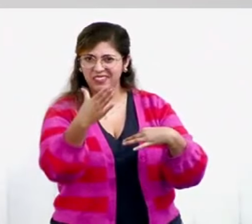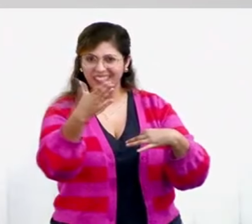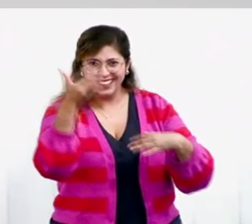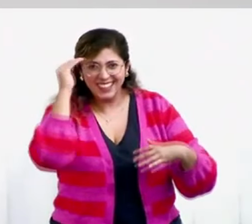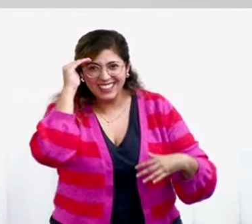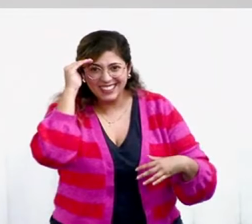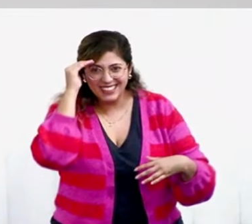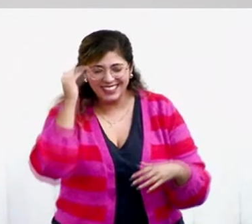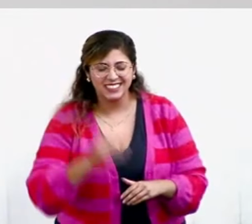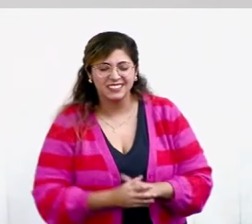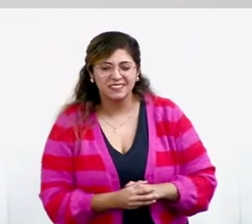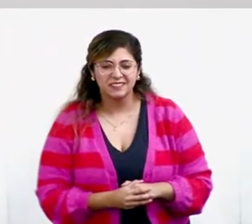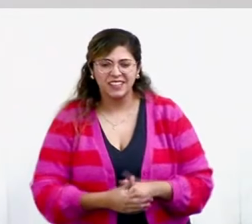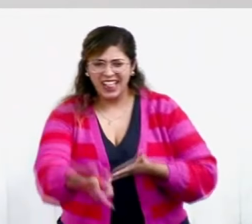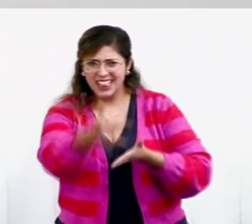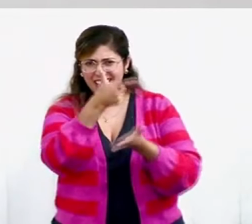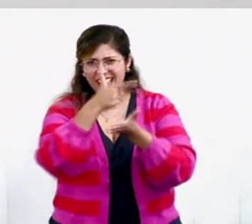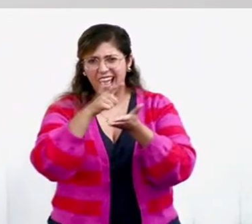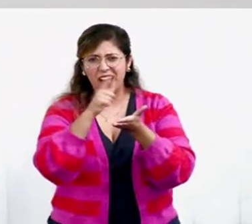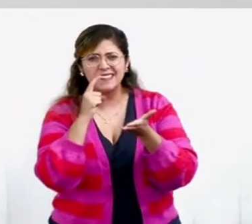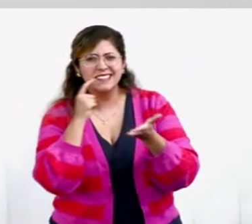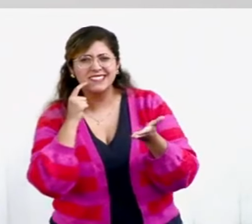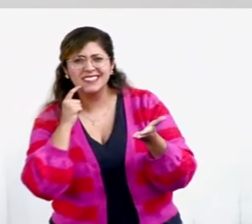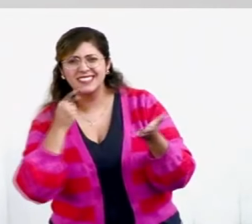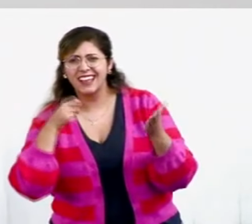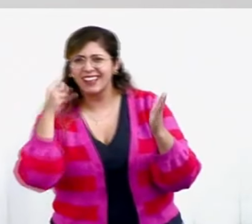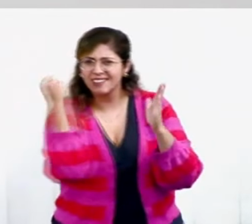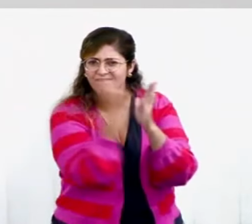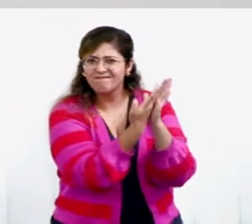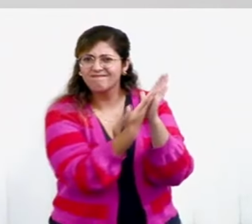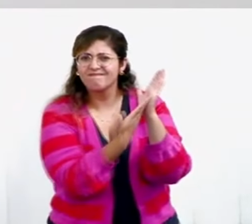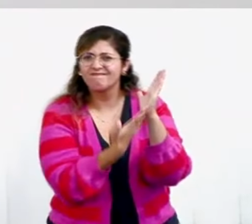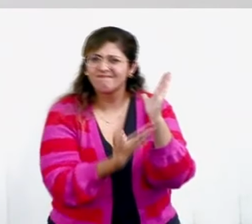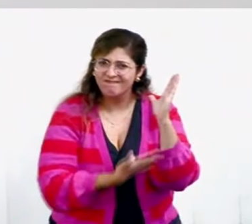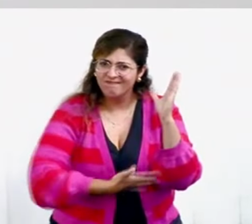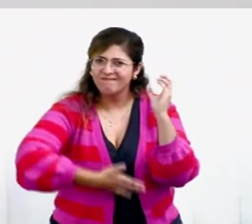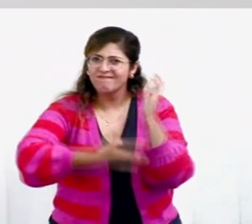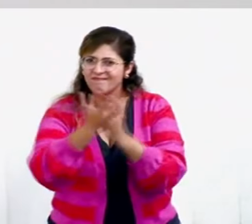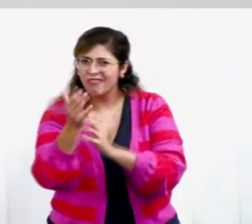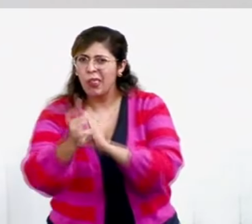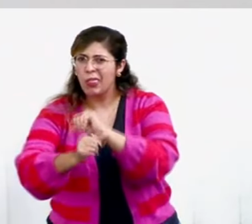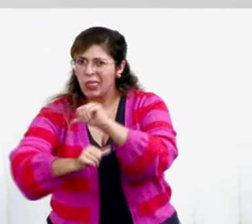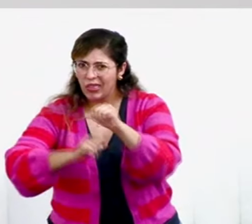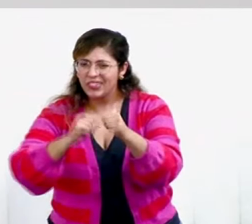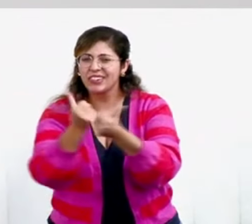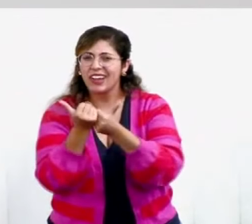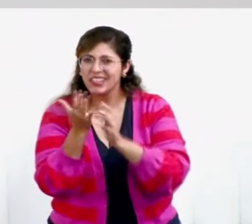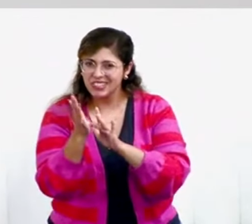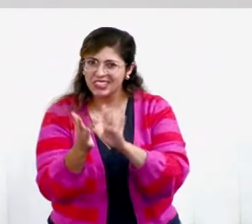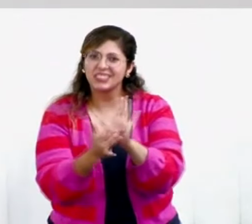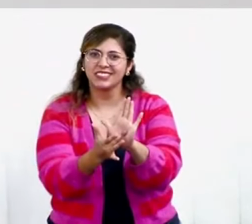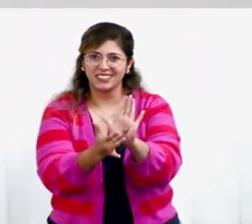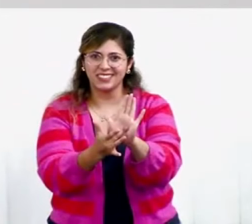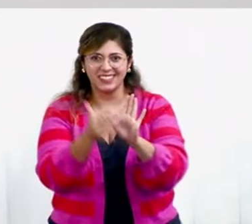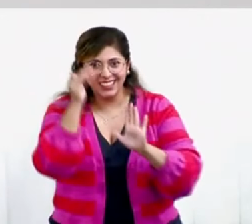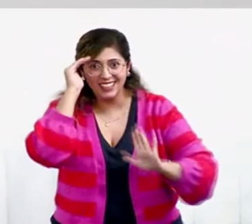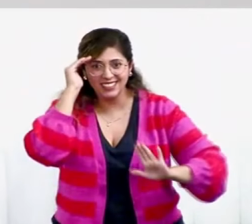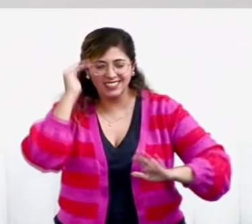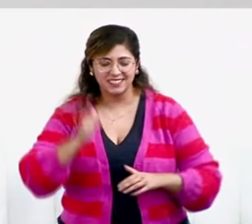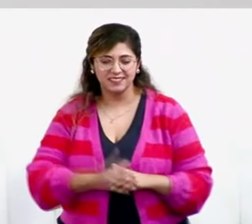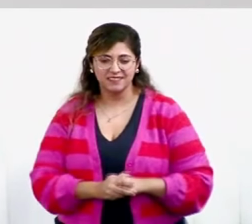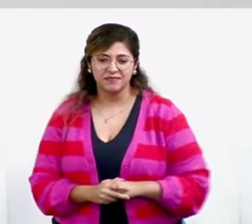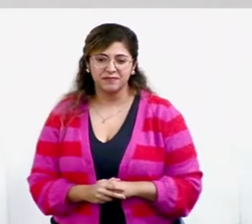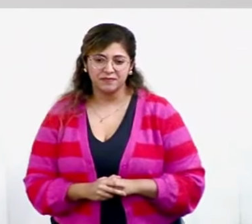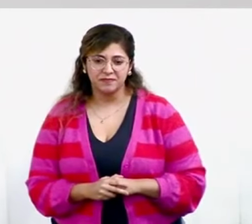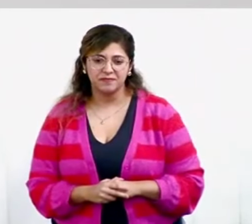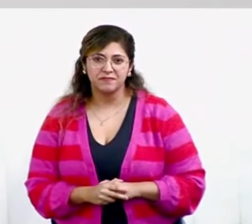foi lavado pelo sangue do Cordeiro. Não foi lavado por um sabão em pó qualquer.